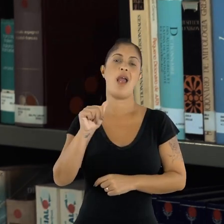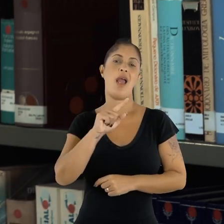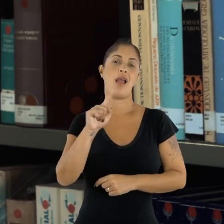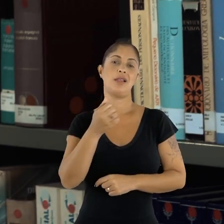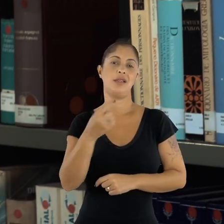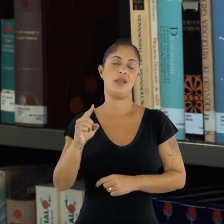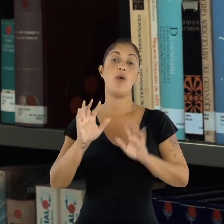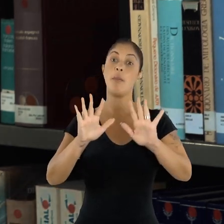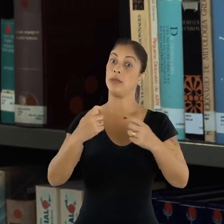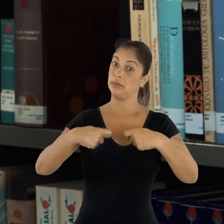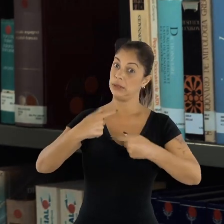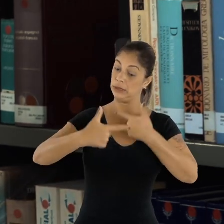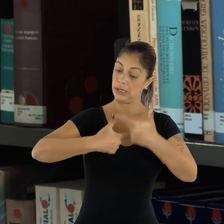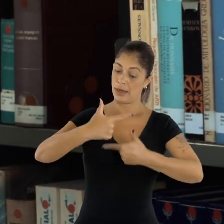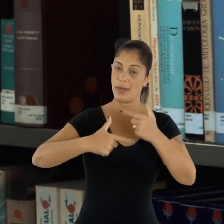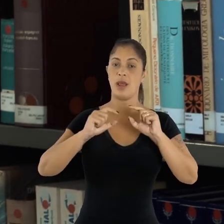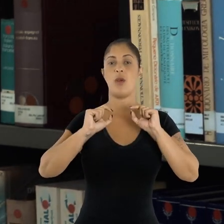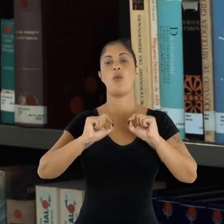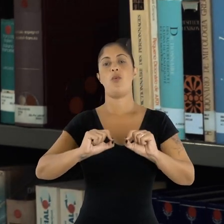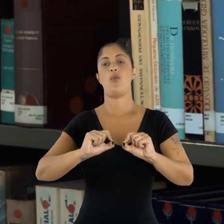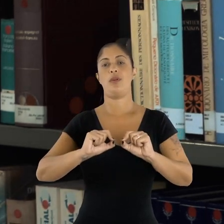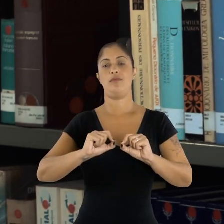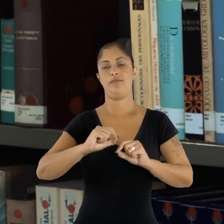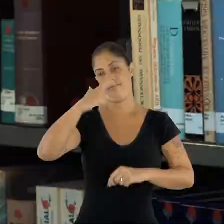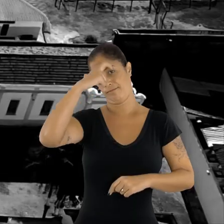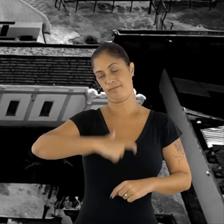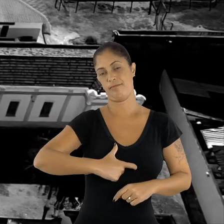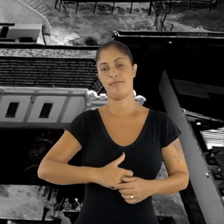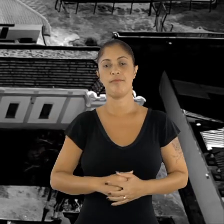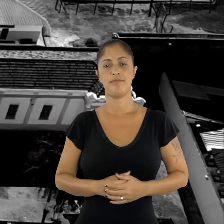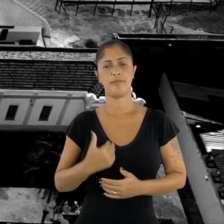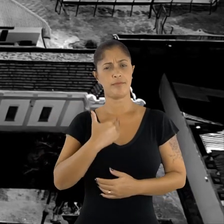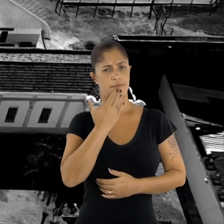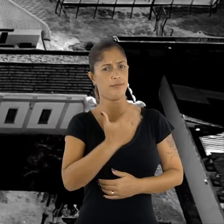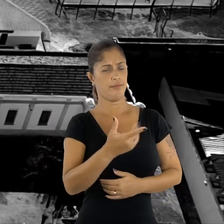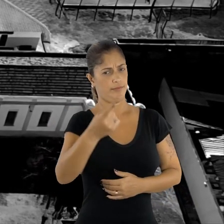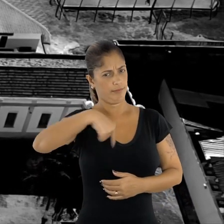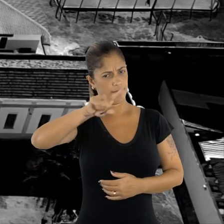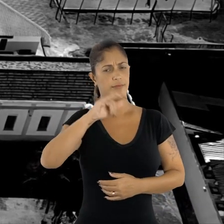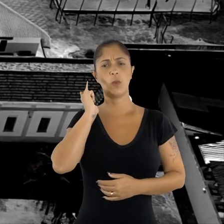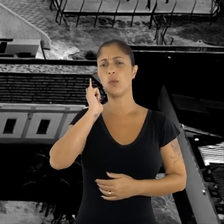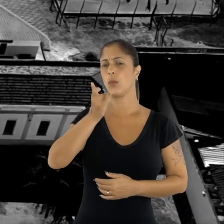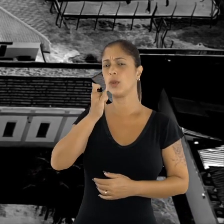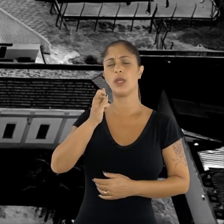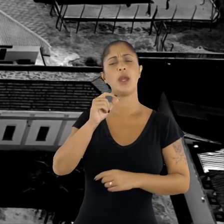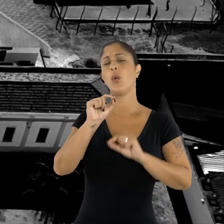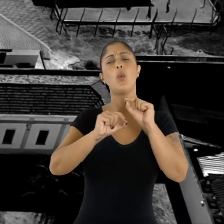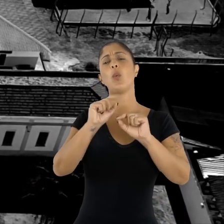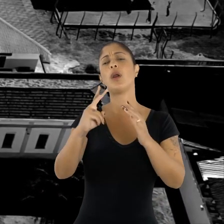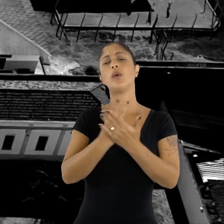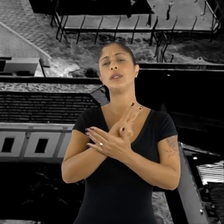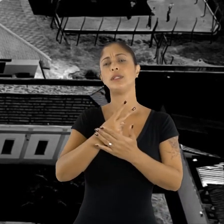Não, é preciso trabalhar holisticamente. Vista aérea de um presídio. Eu pedi a eles para contarem os